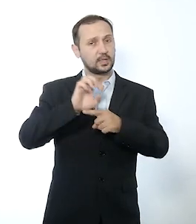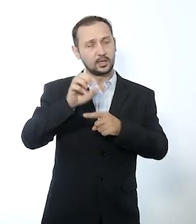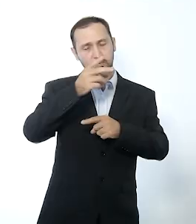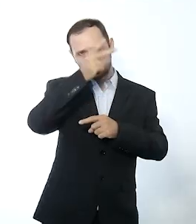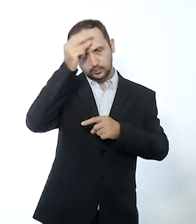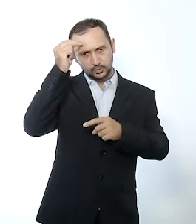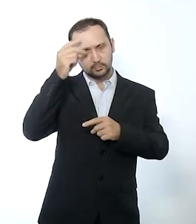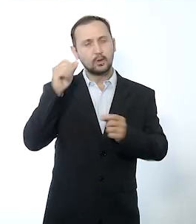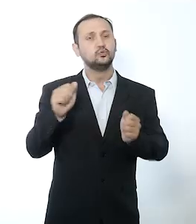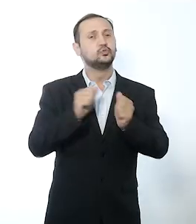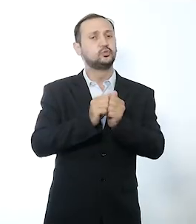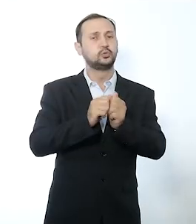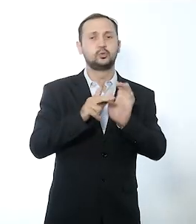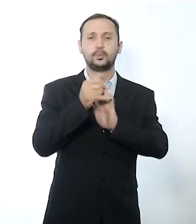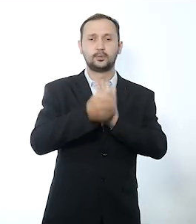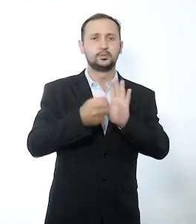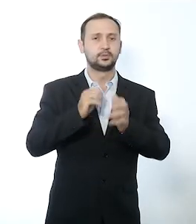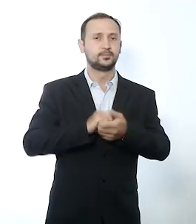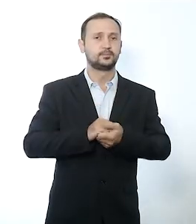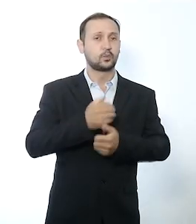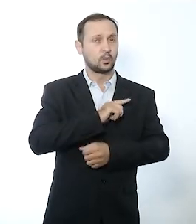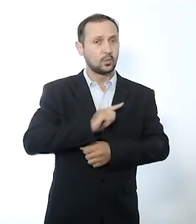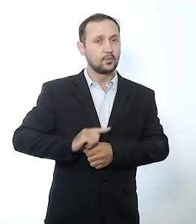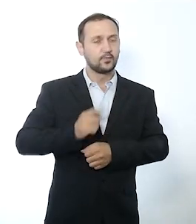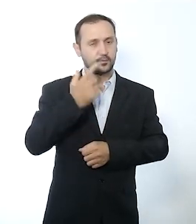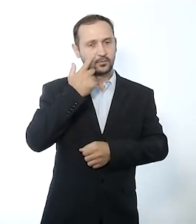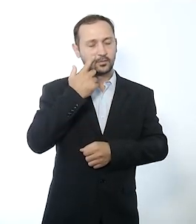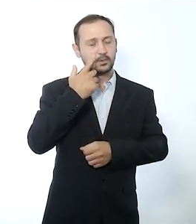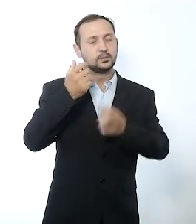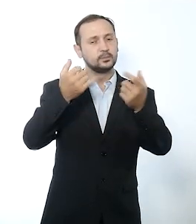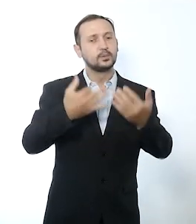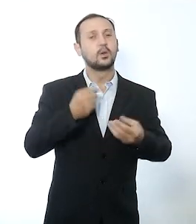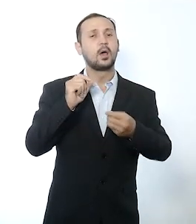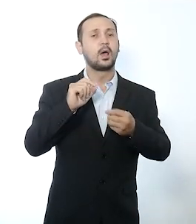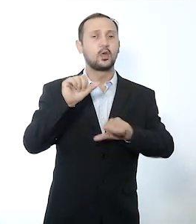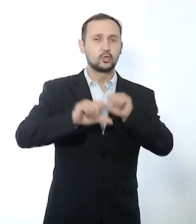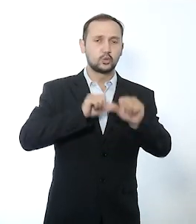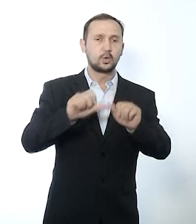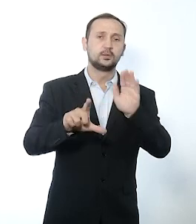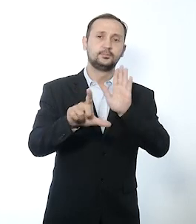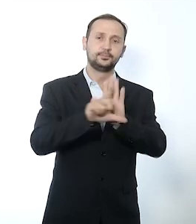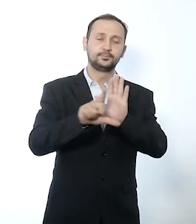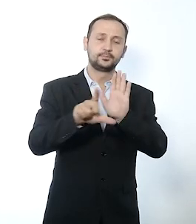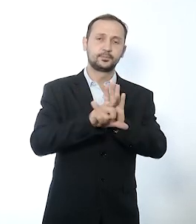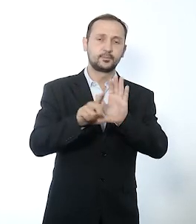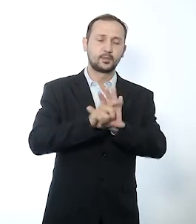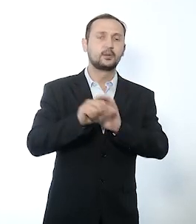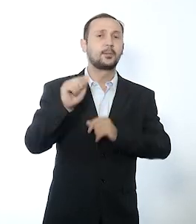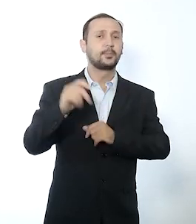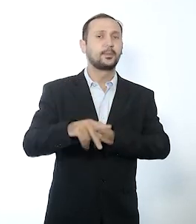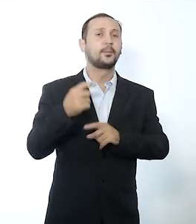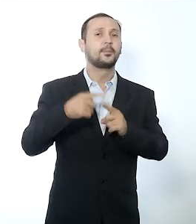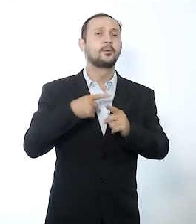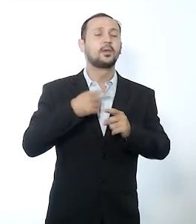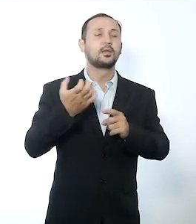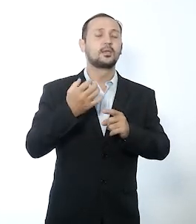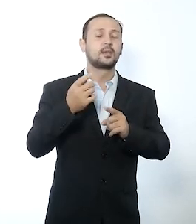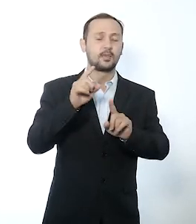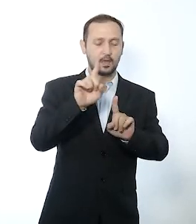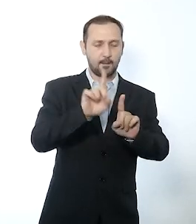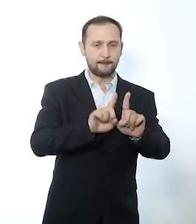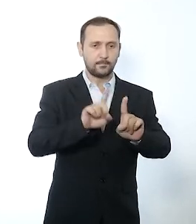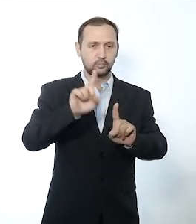foram excluídos do projeto. O governo do estado justificou mudanças na legislação previdenciária em decorrência da redução